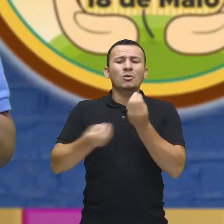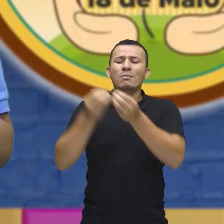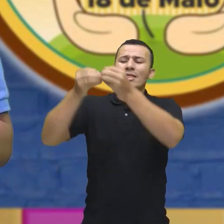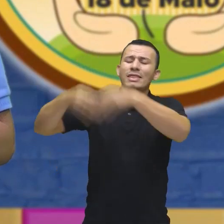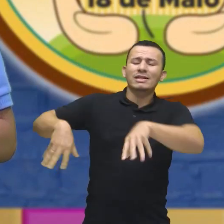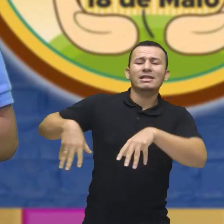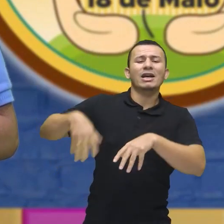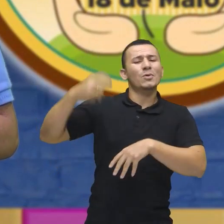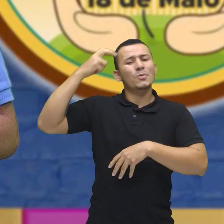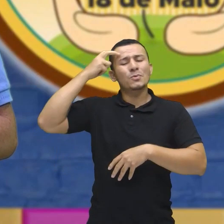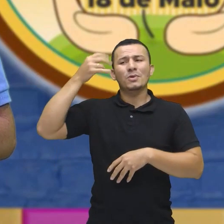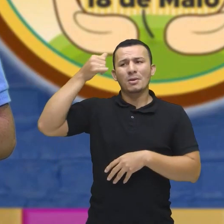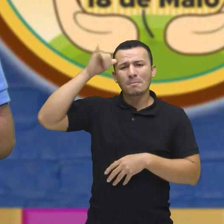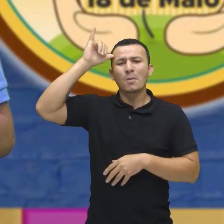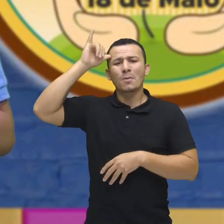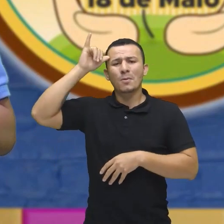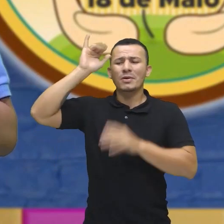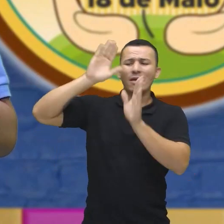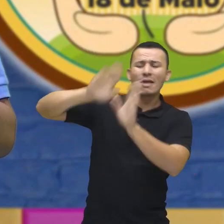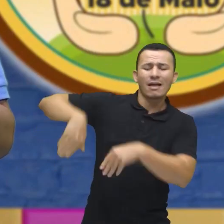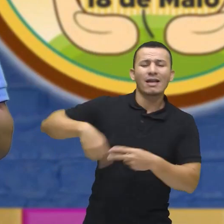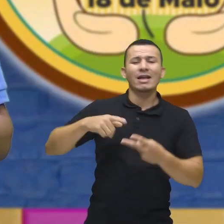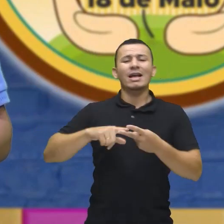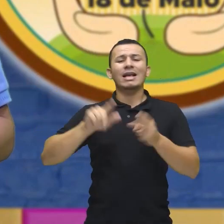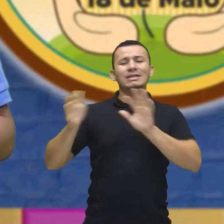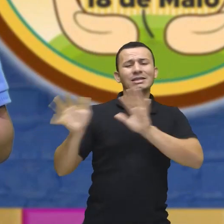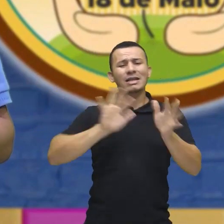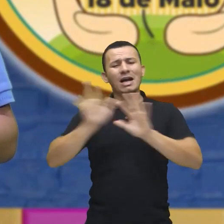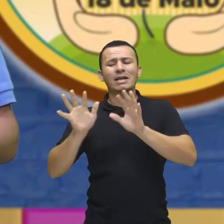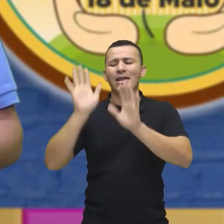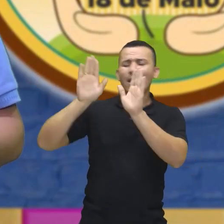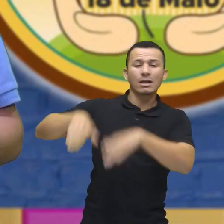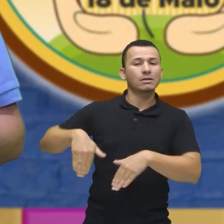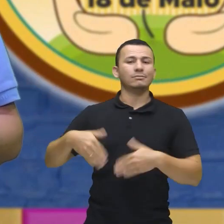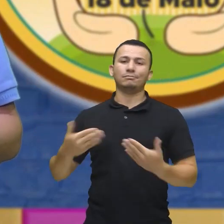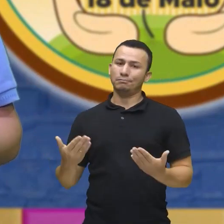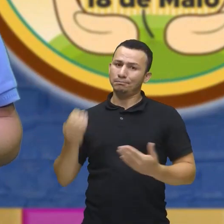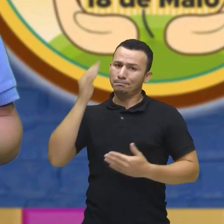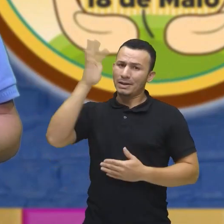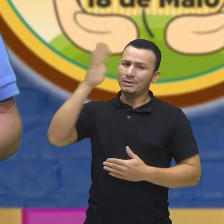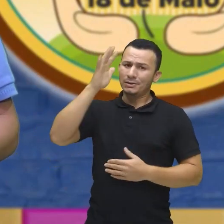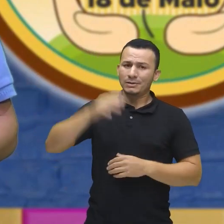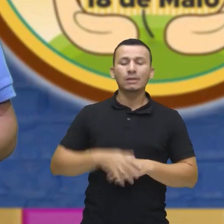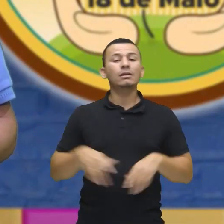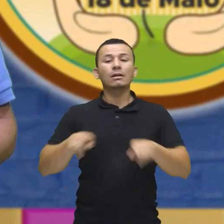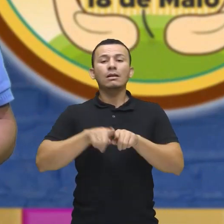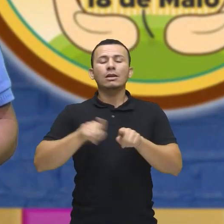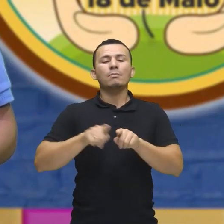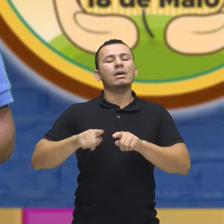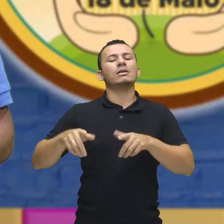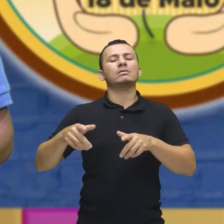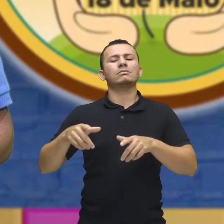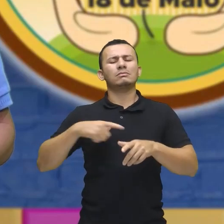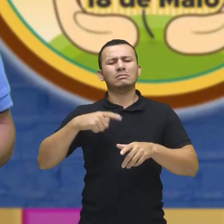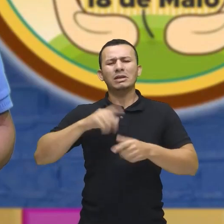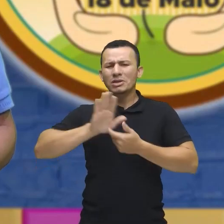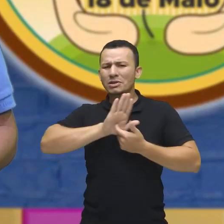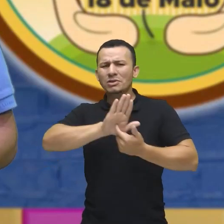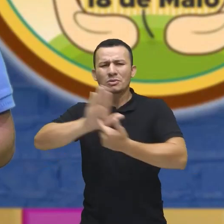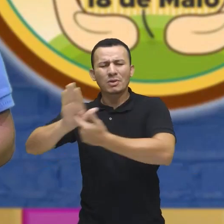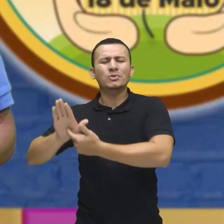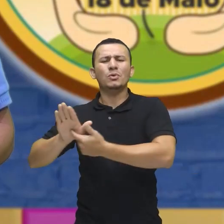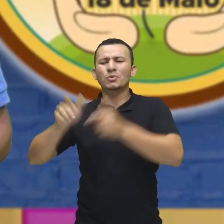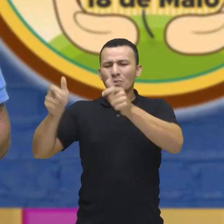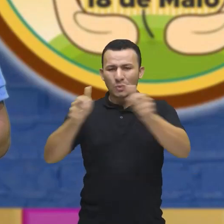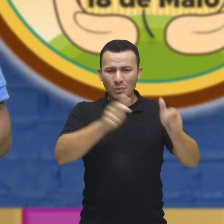da ciranda, certo? Das manifestações que acontecem diariamente no nosso ambiente, na nossa comunidade,